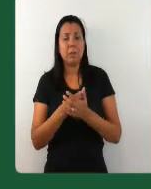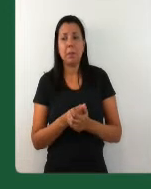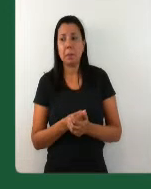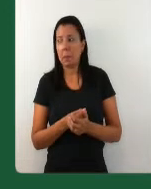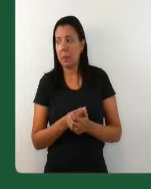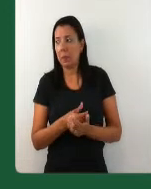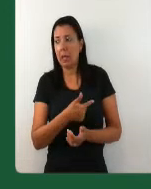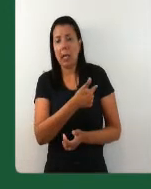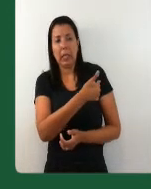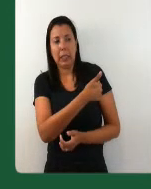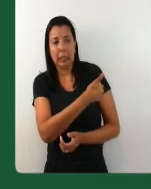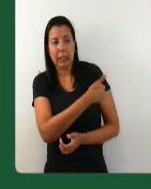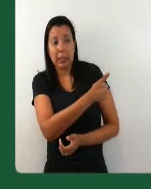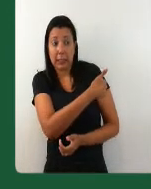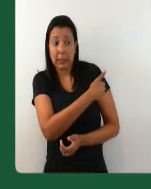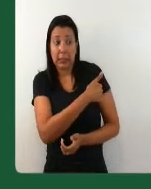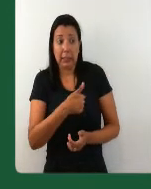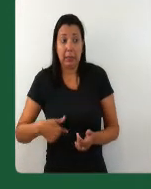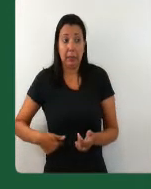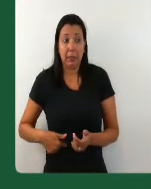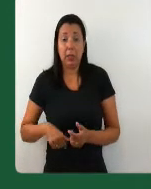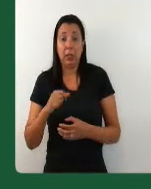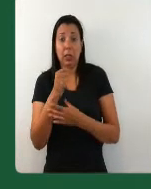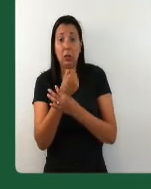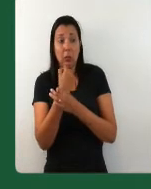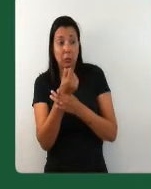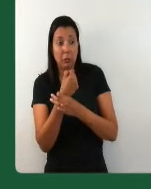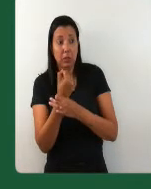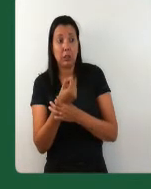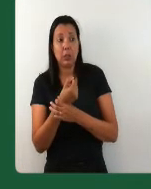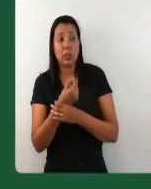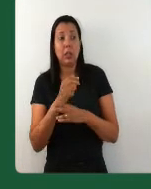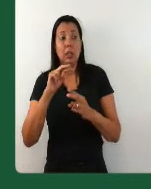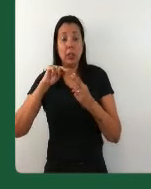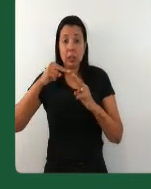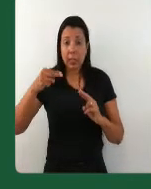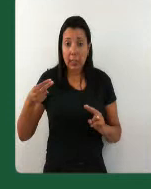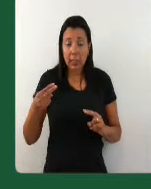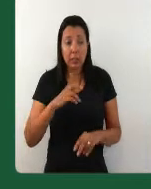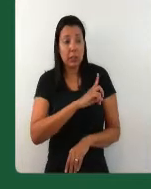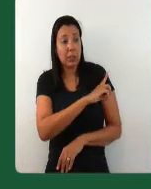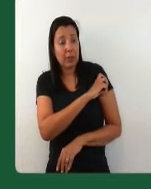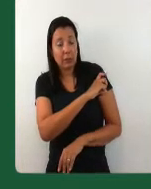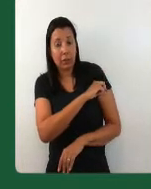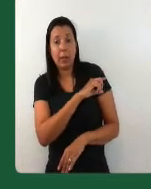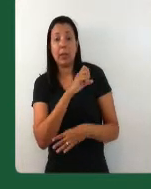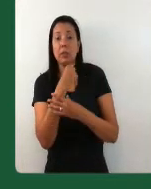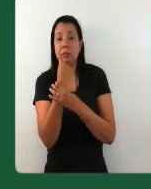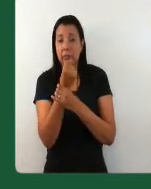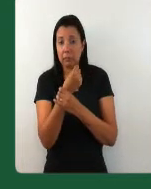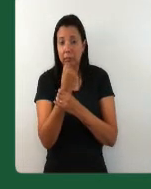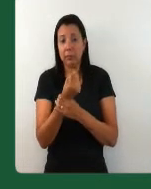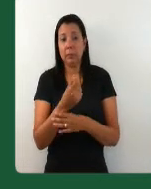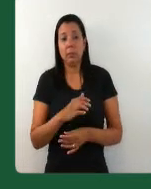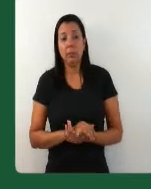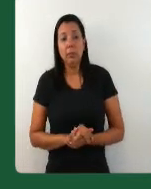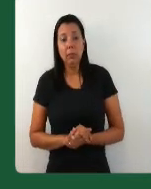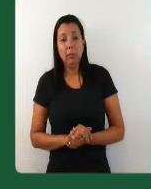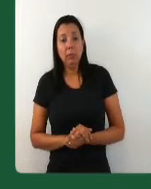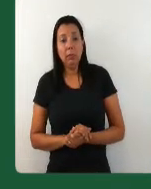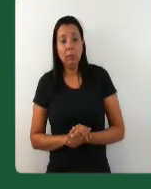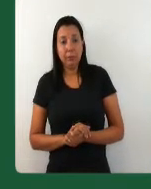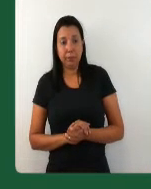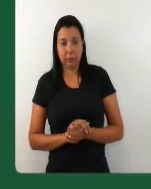intensivistas, anestesiologia, ortopedia, genética, enfermagem e fisioterapia.